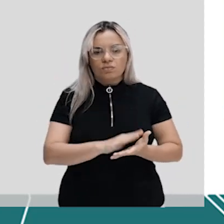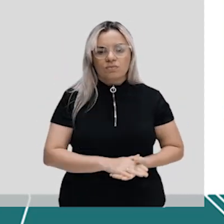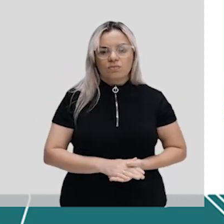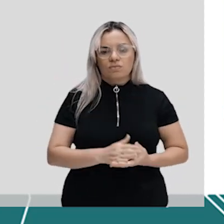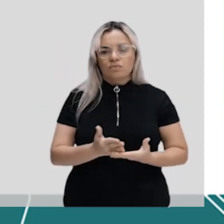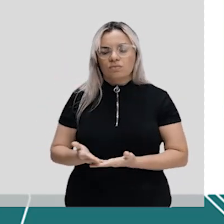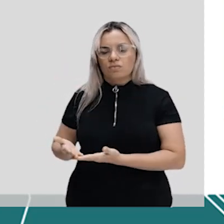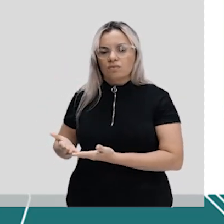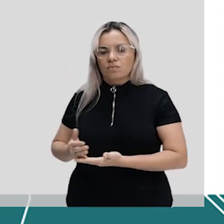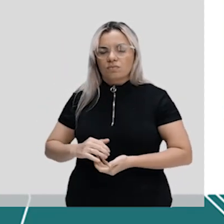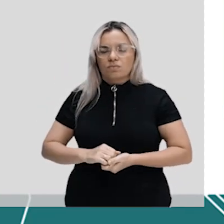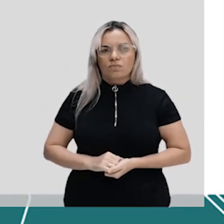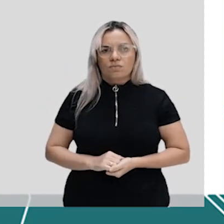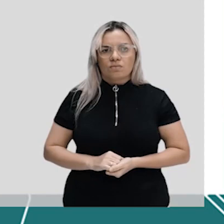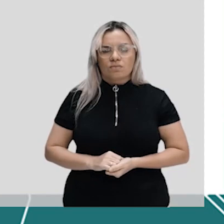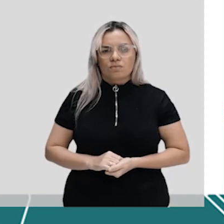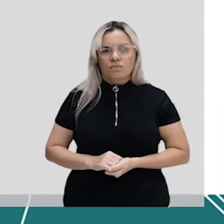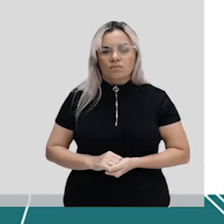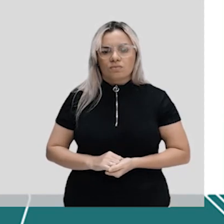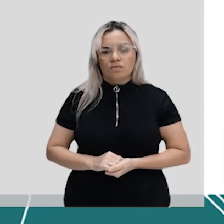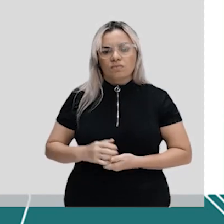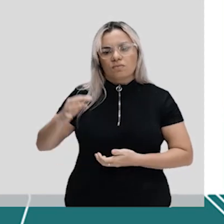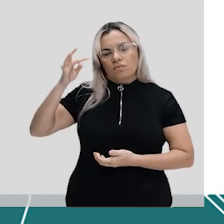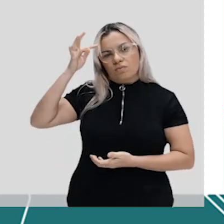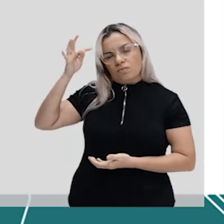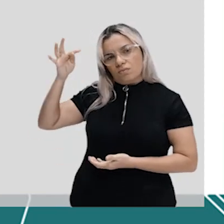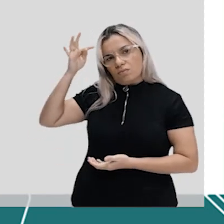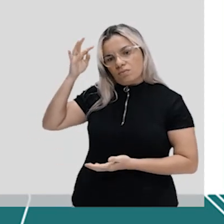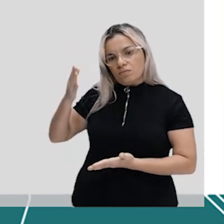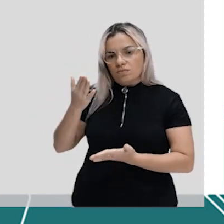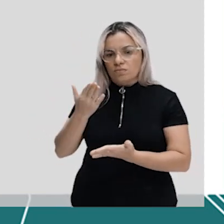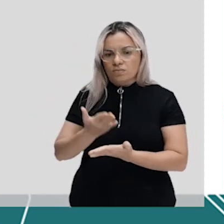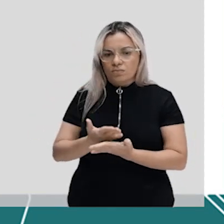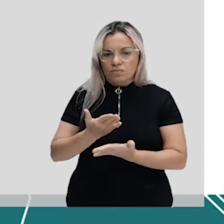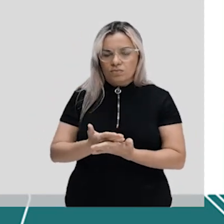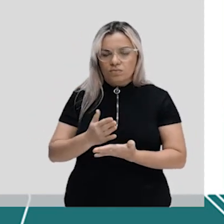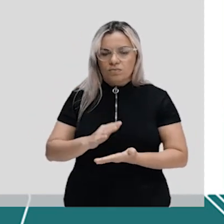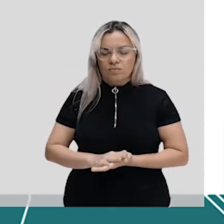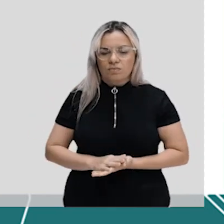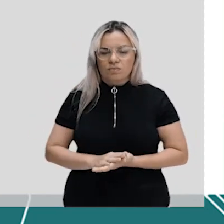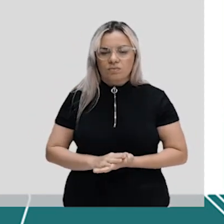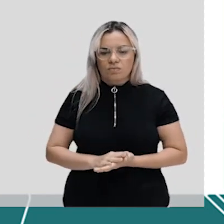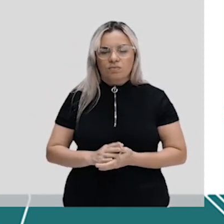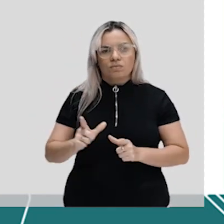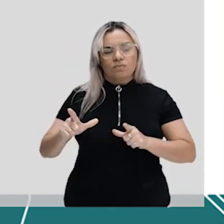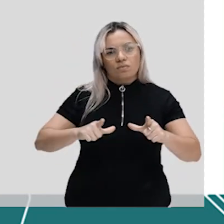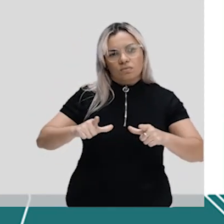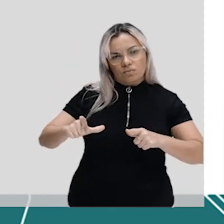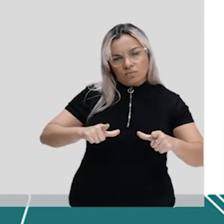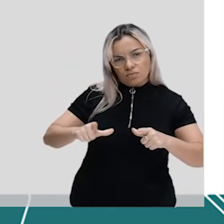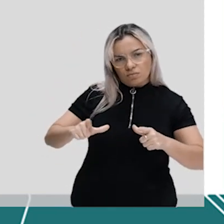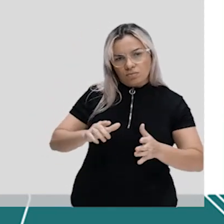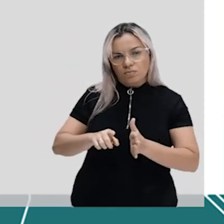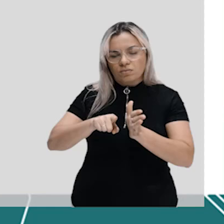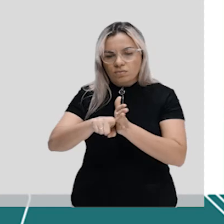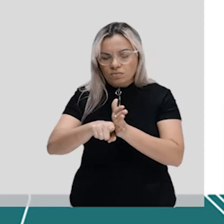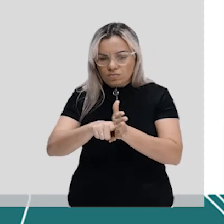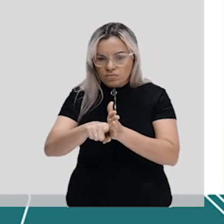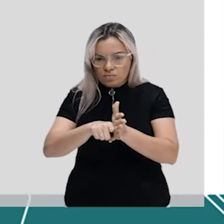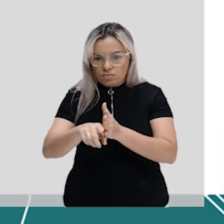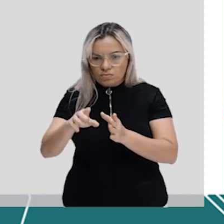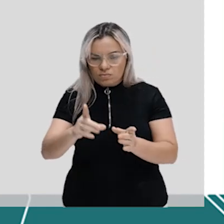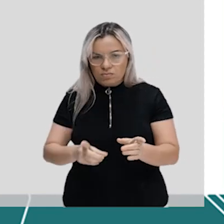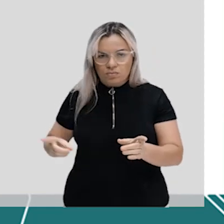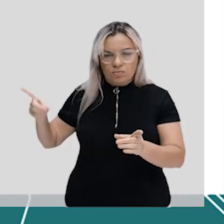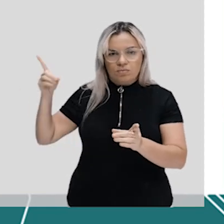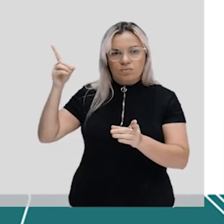aí, pessoal, quando ele conseguiu, por meio desse seu trabalho, quando ele conseguiu encontrar a solução